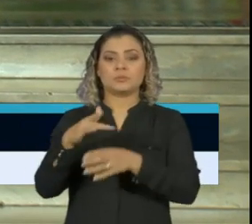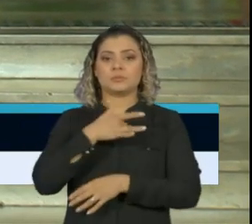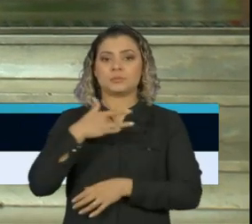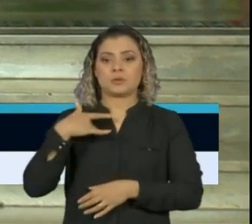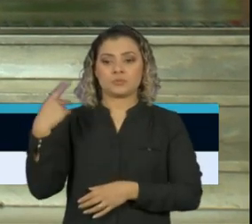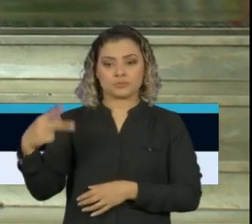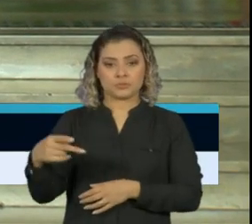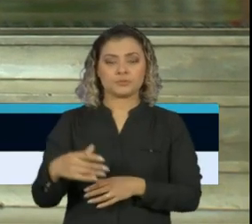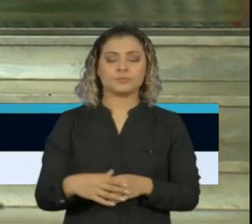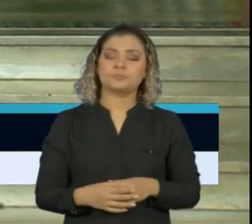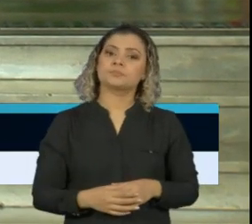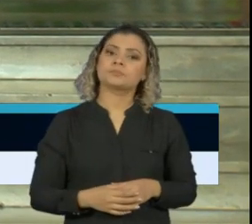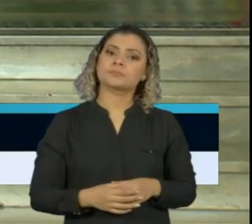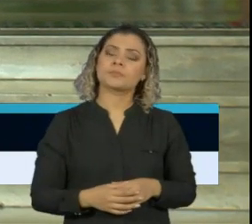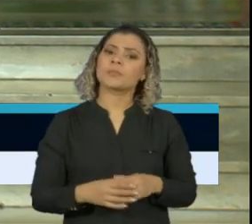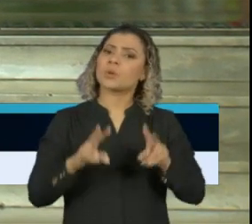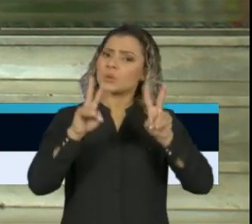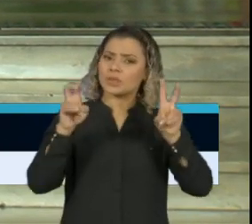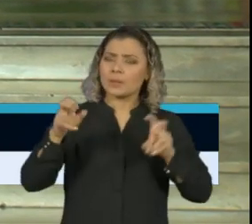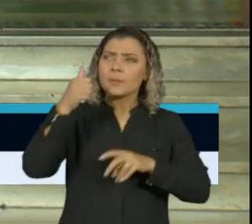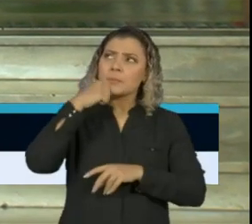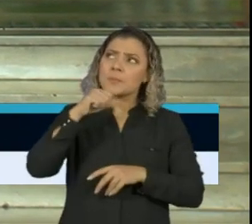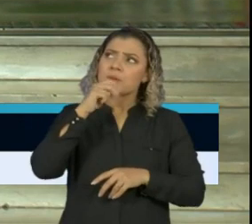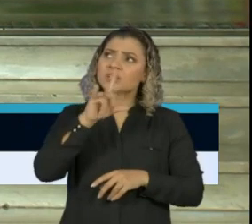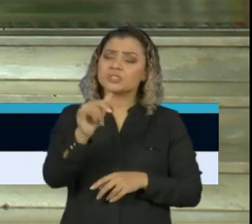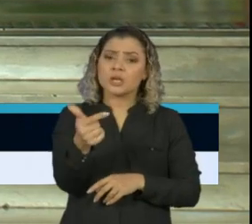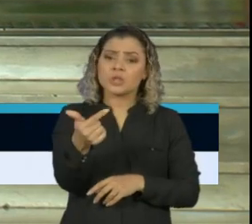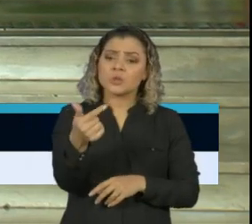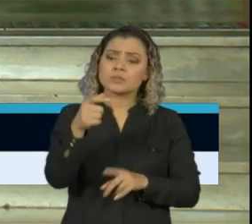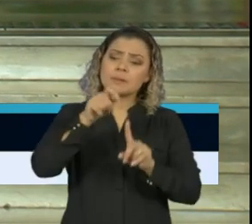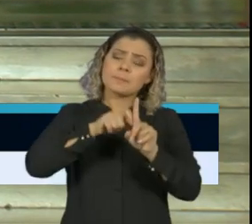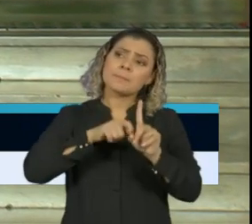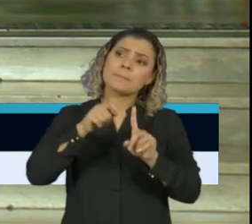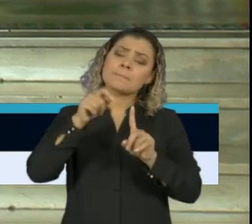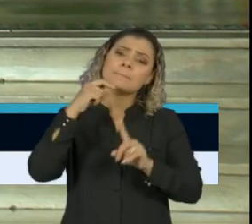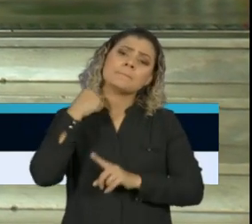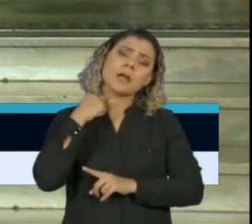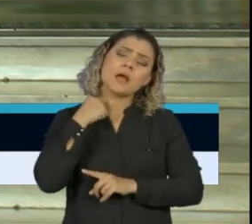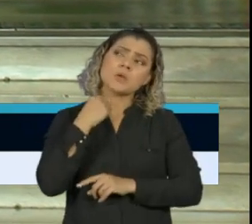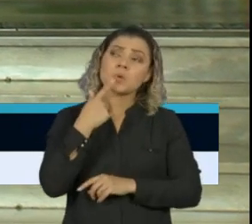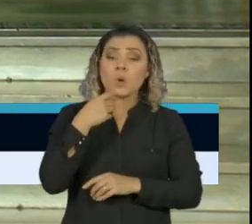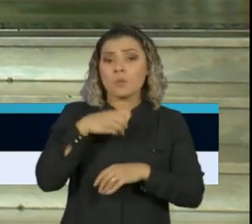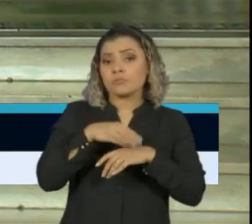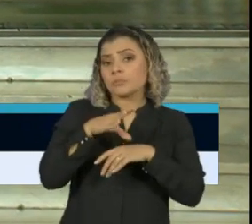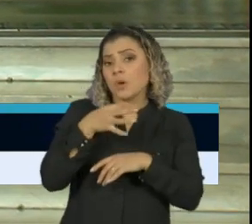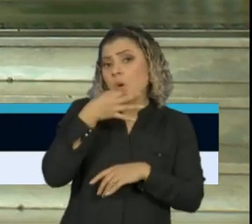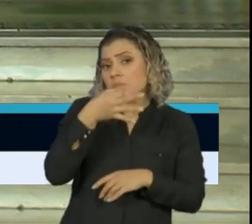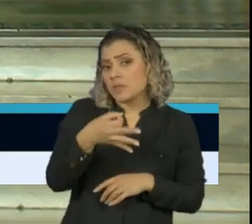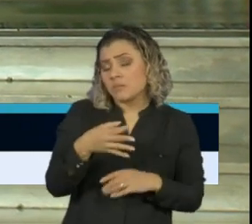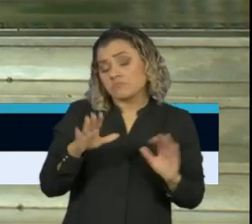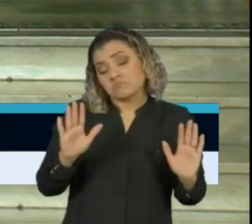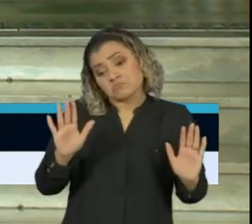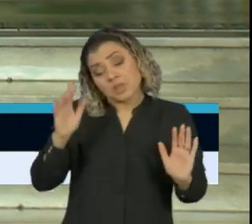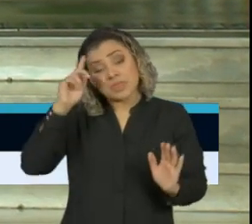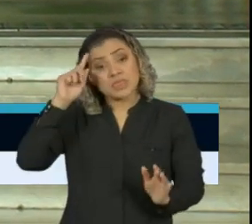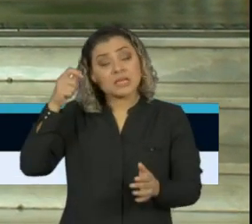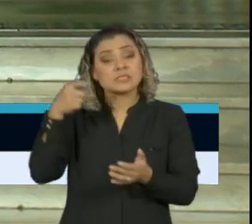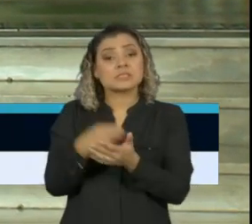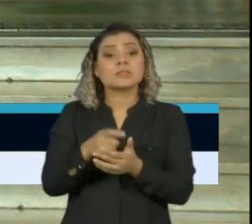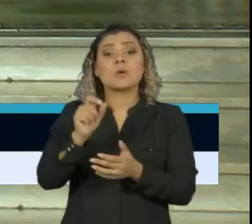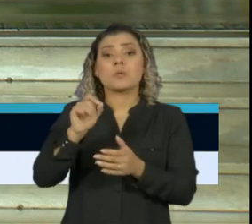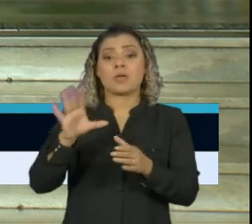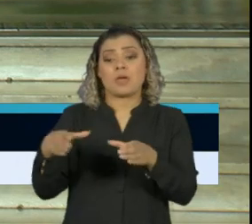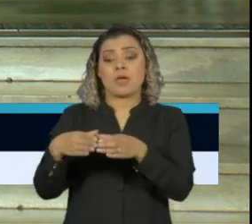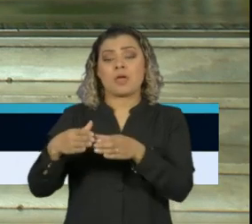Saúde que aqui estão. Em relação ao Dia das Mães, no próximo dia 12 de maio, foi apenas uma sugestão. Cabe a decisão ao